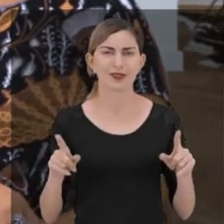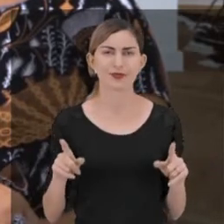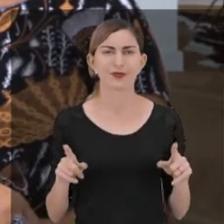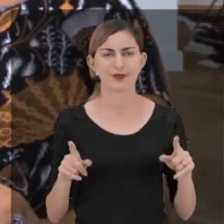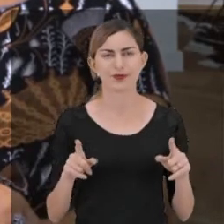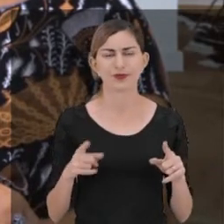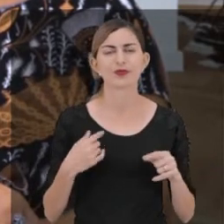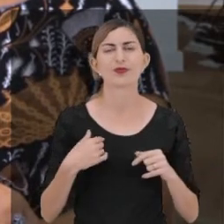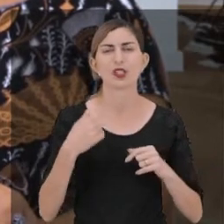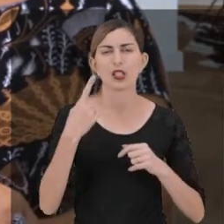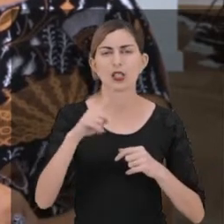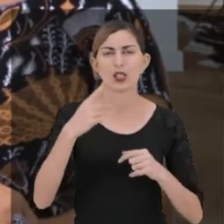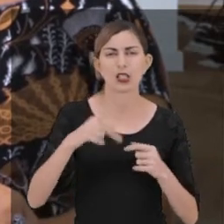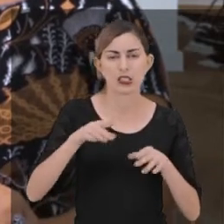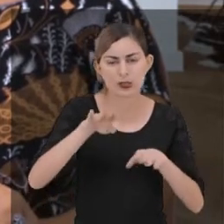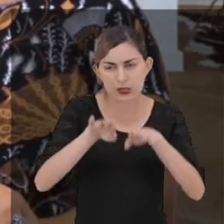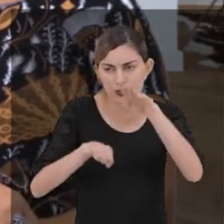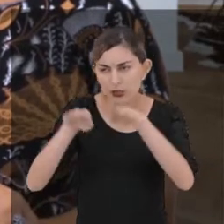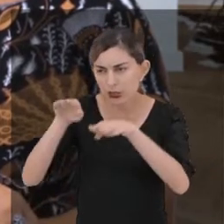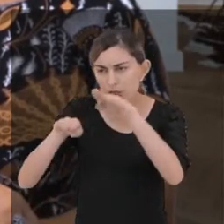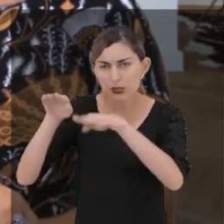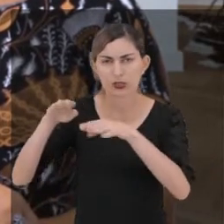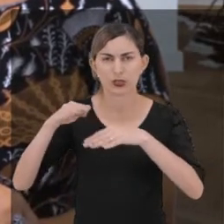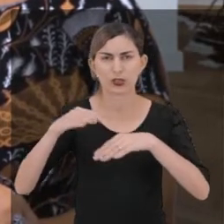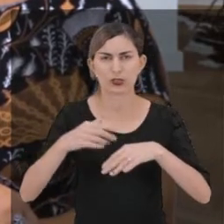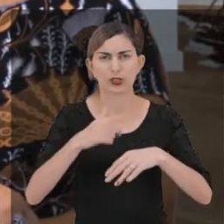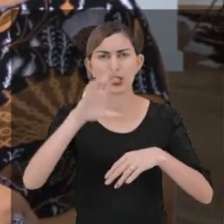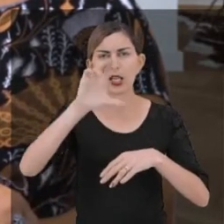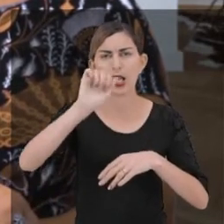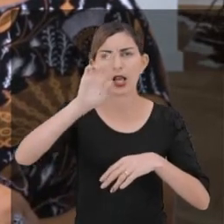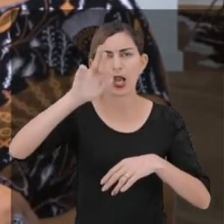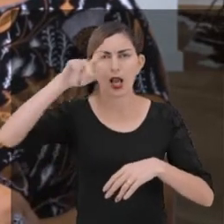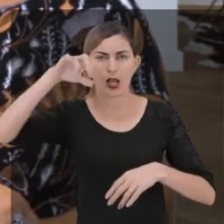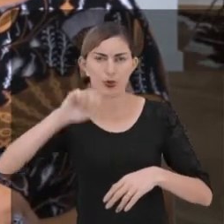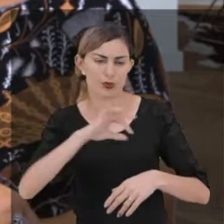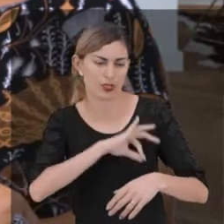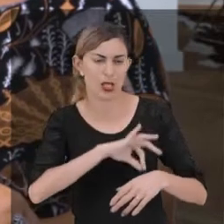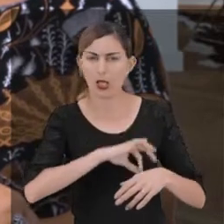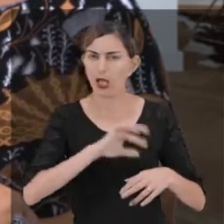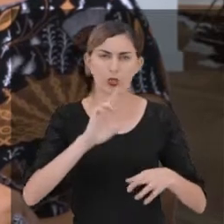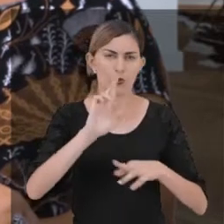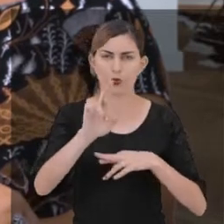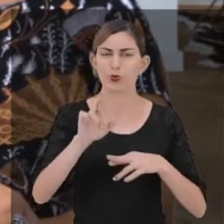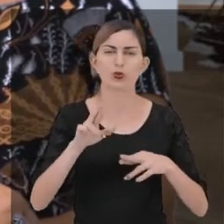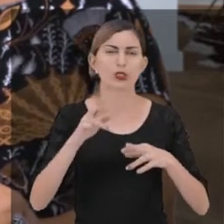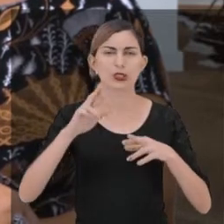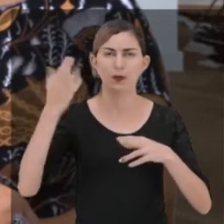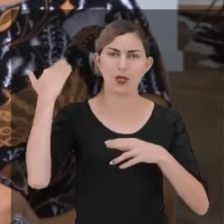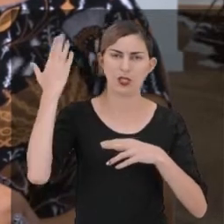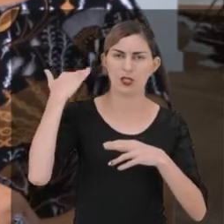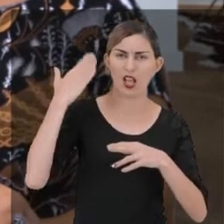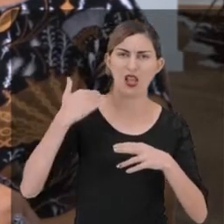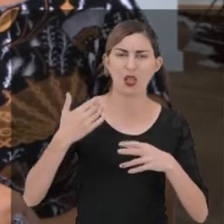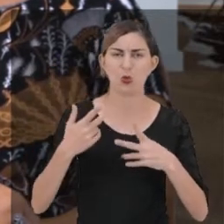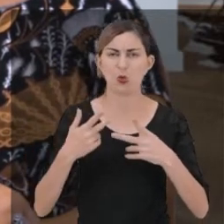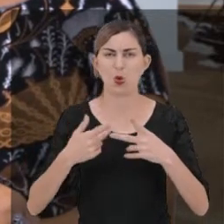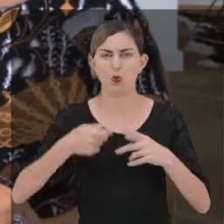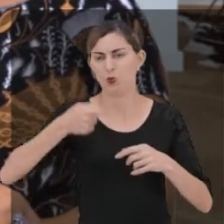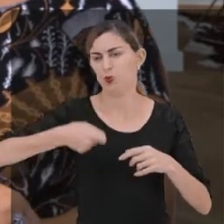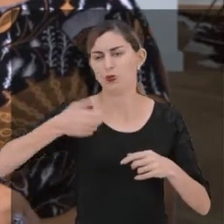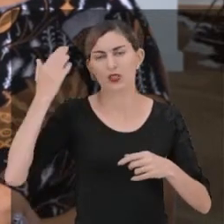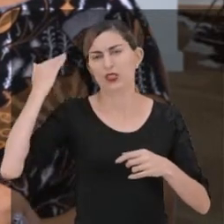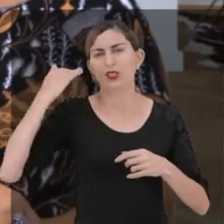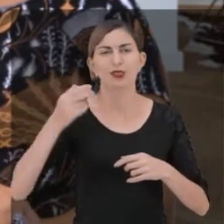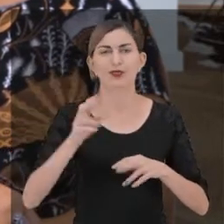diferenciada. A nivelação dos cargos e salários, ela não corresponde mais àquela postura fechada.